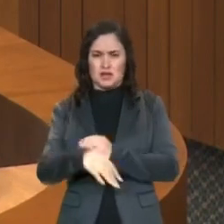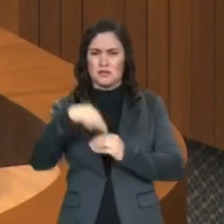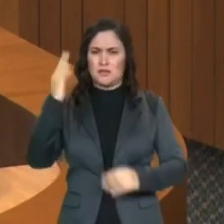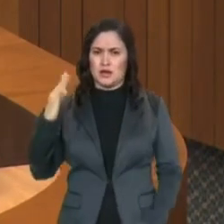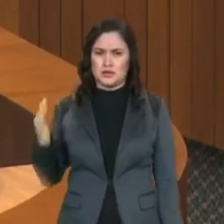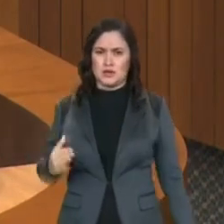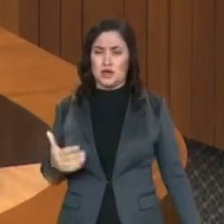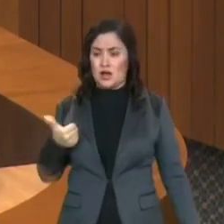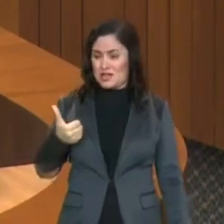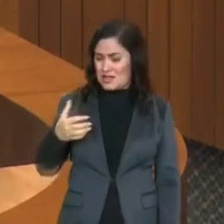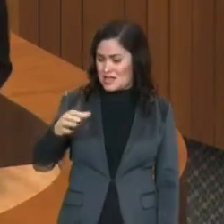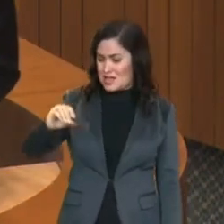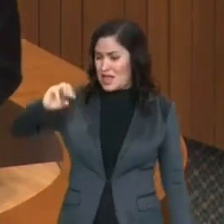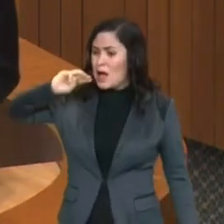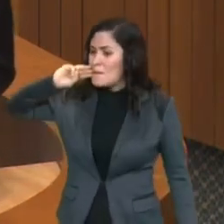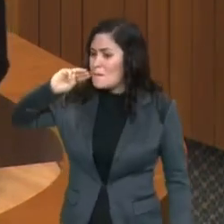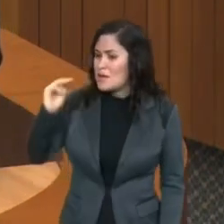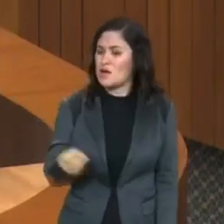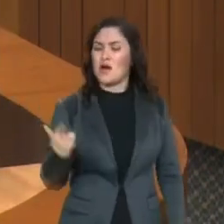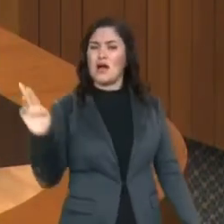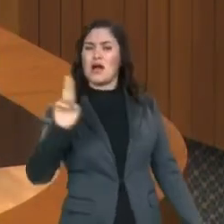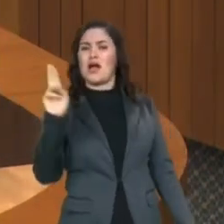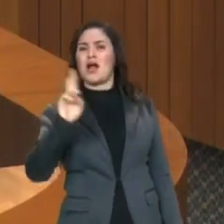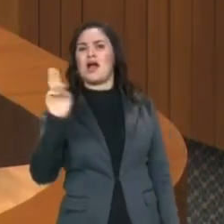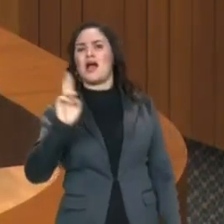de prejuízo lá em Brasília.